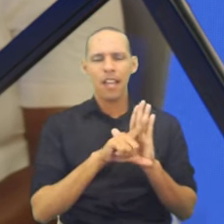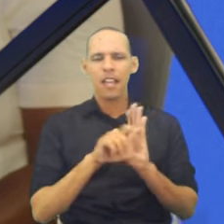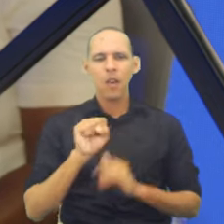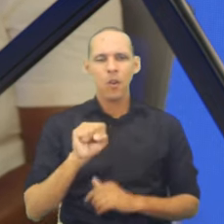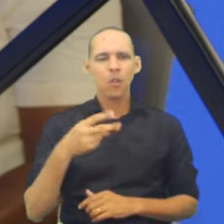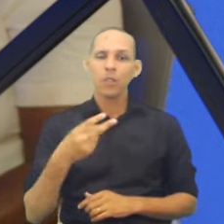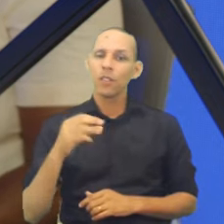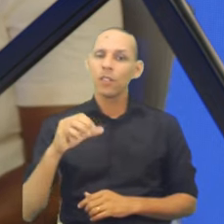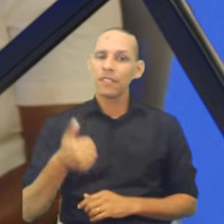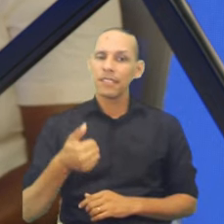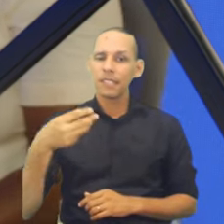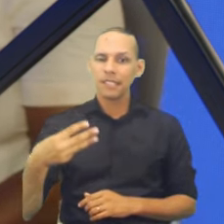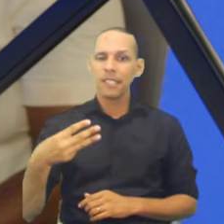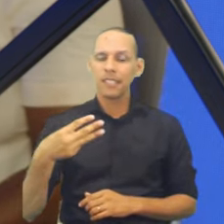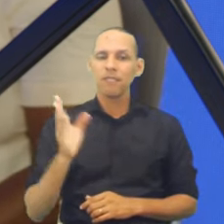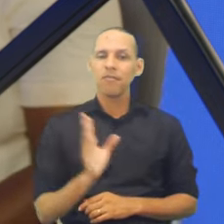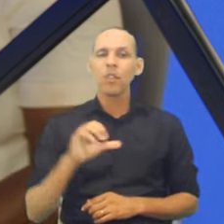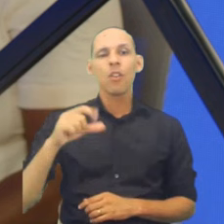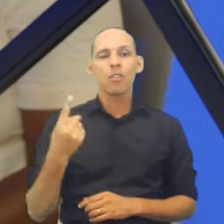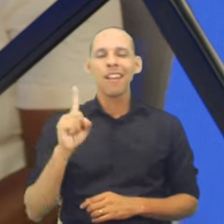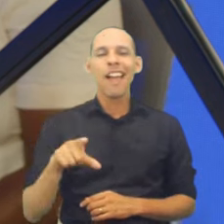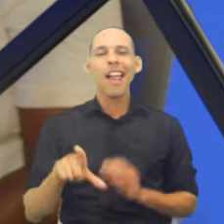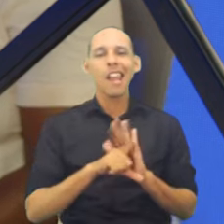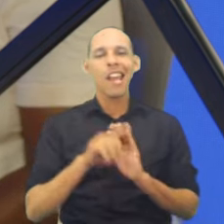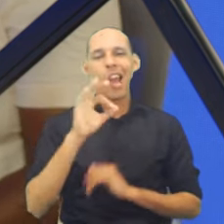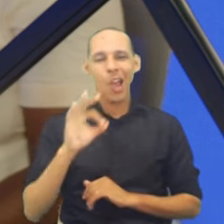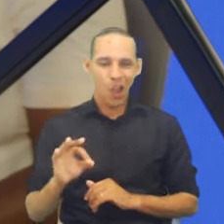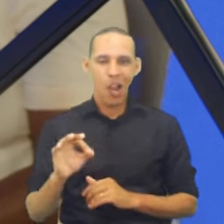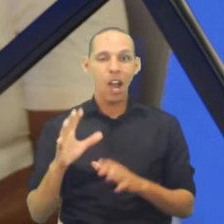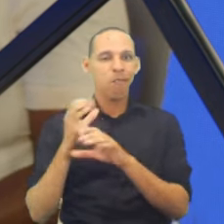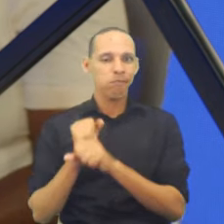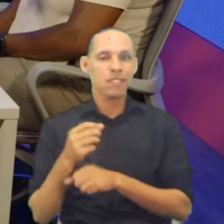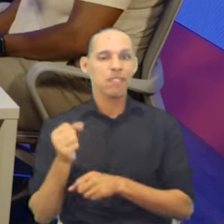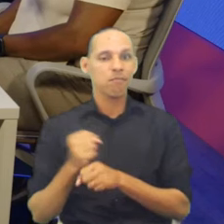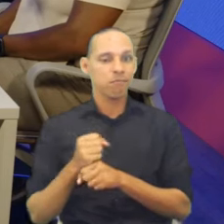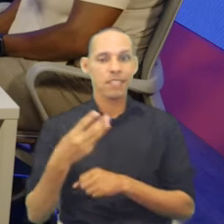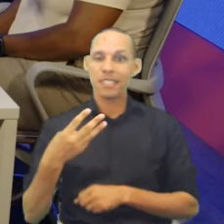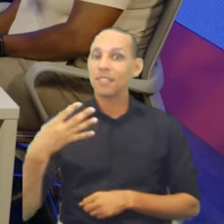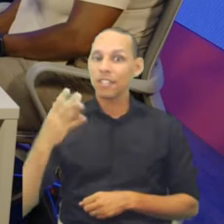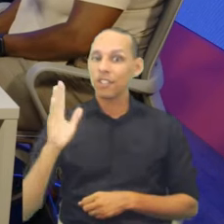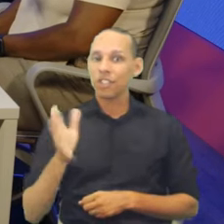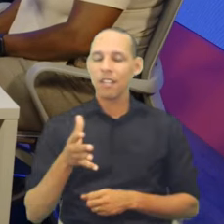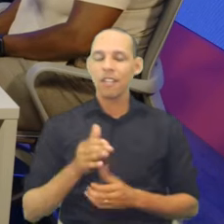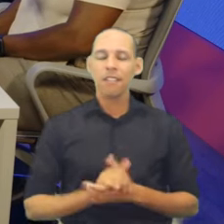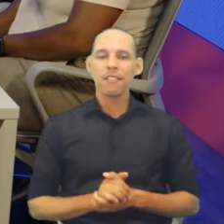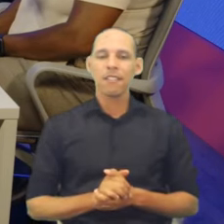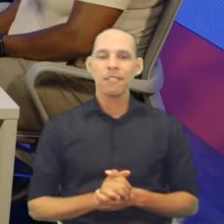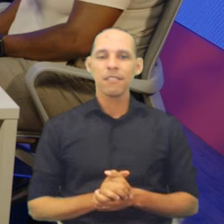8213 de 91 a gente tá aí com 34 anos de lei de cota da pessoa com